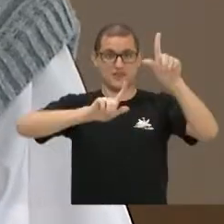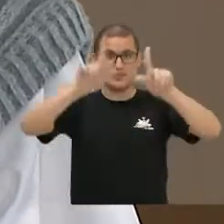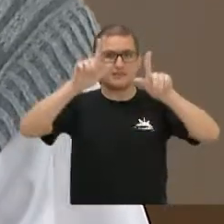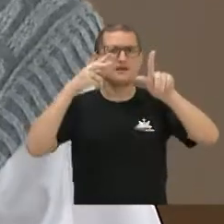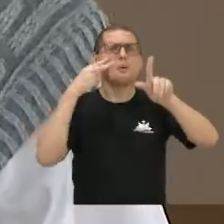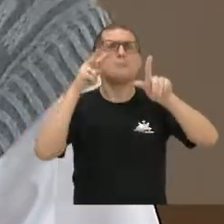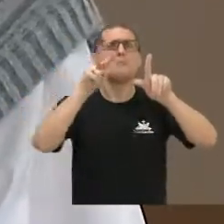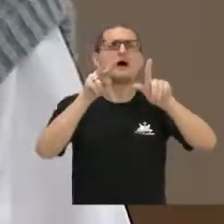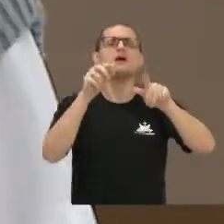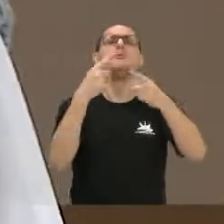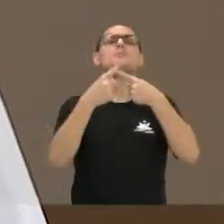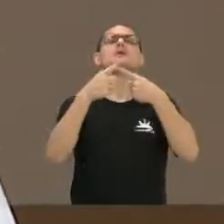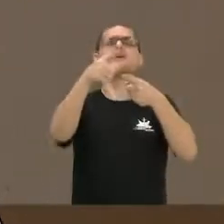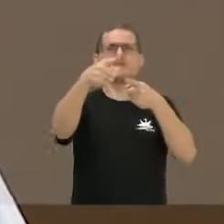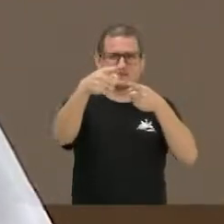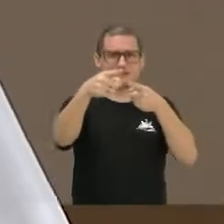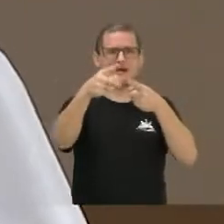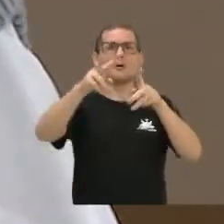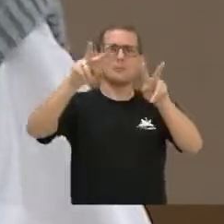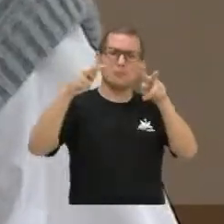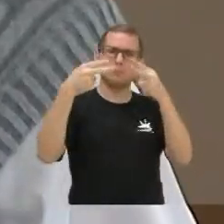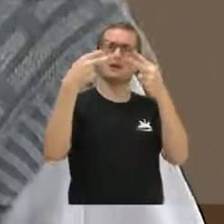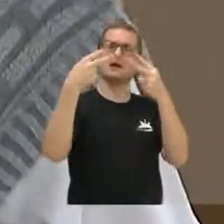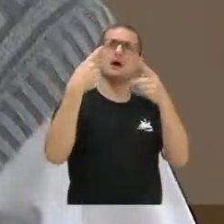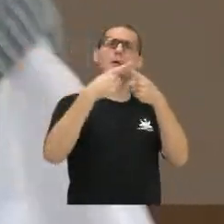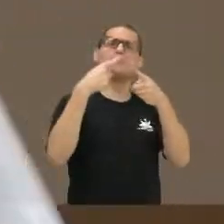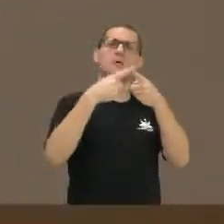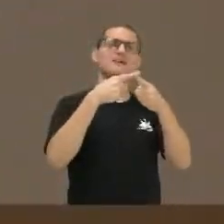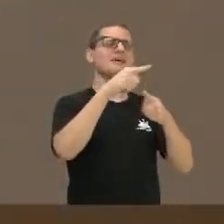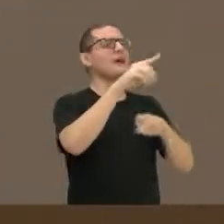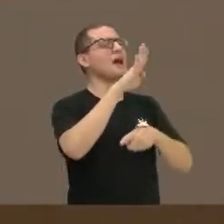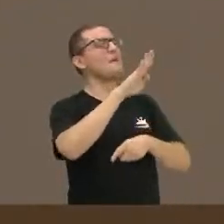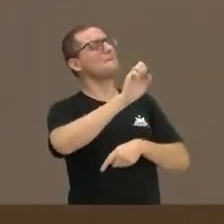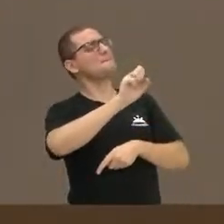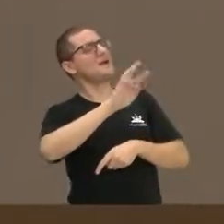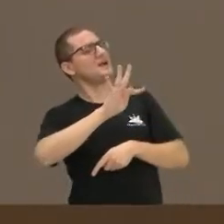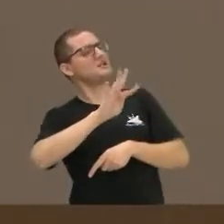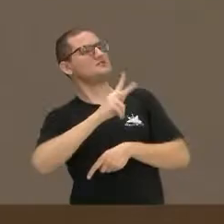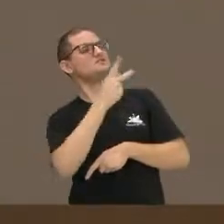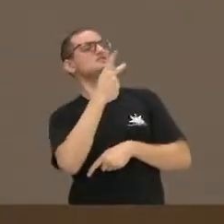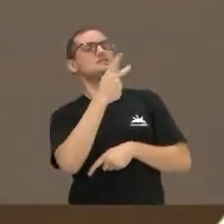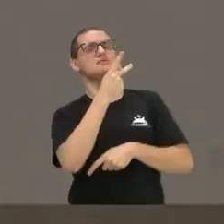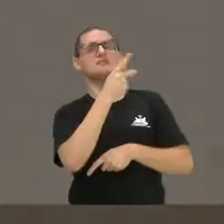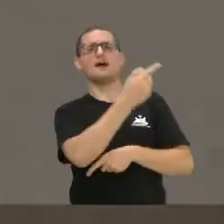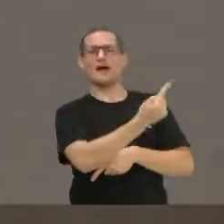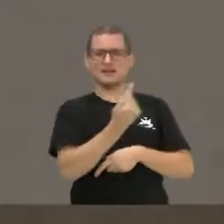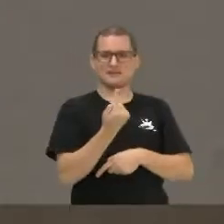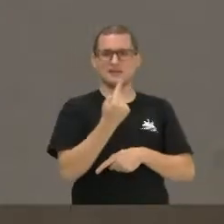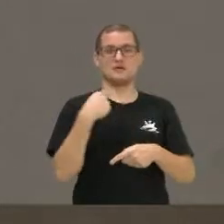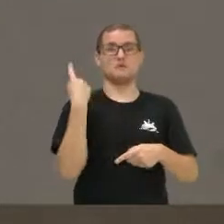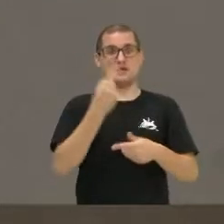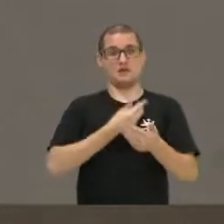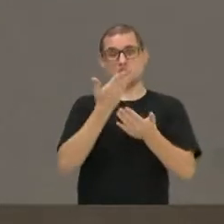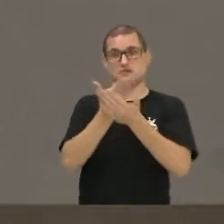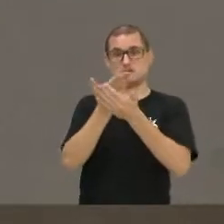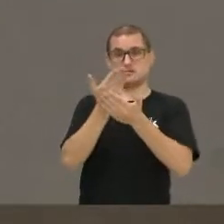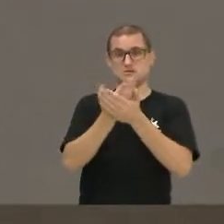minha irmã e eu que trouxe aqui até a bete é estudar o apocalipse vamos a ele então